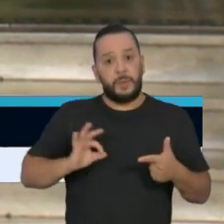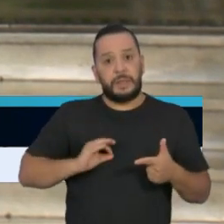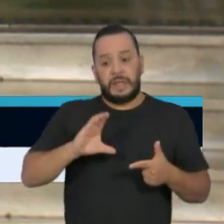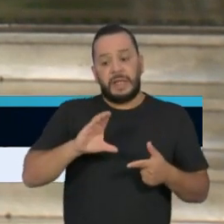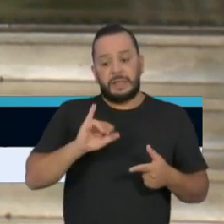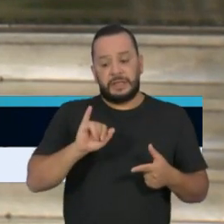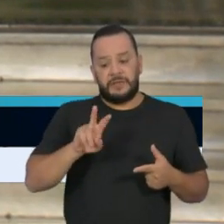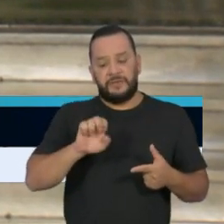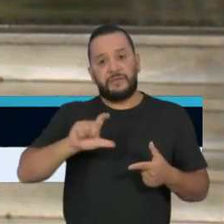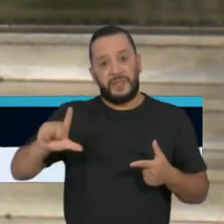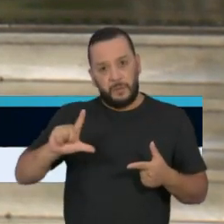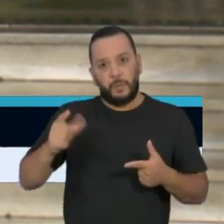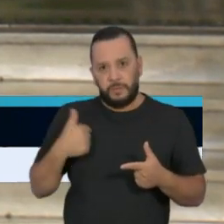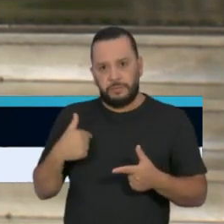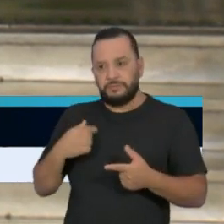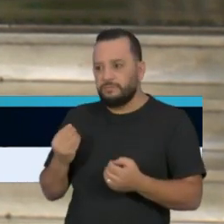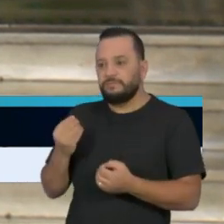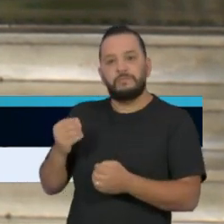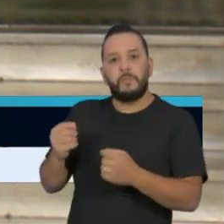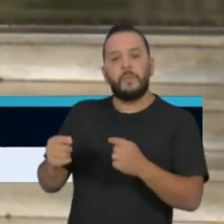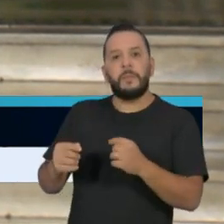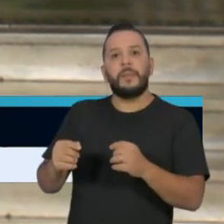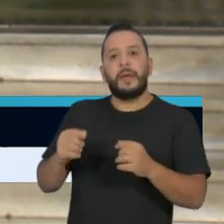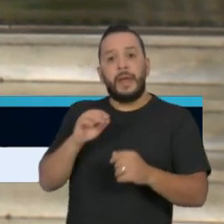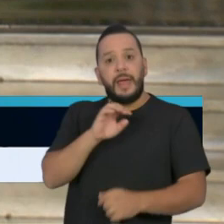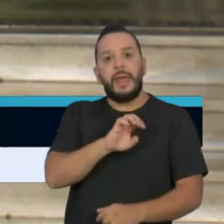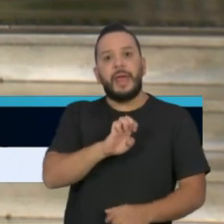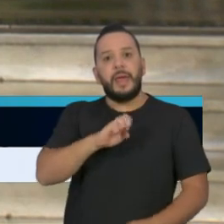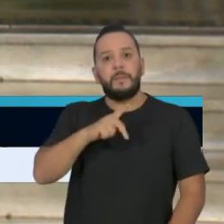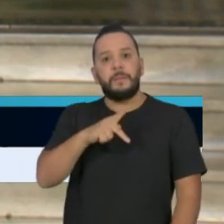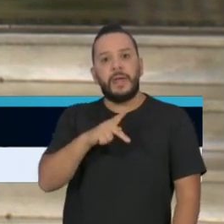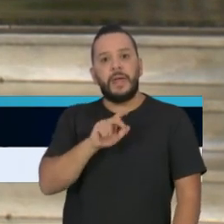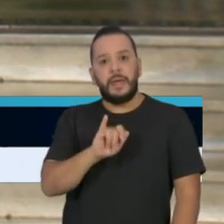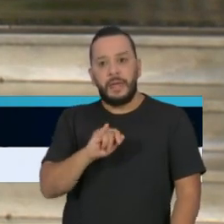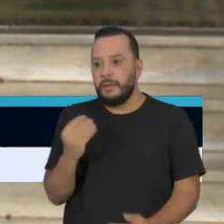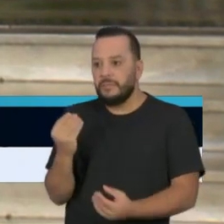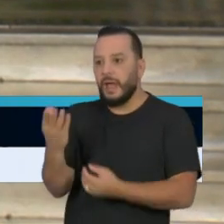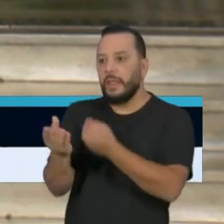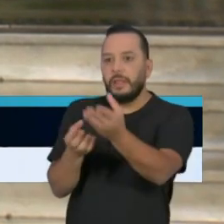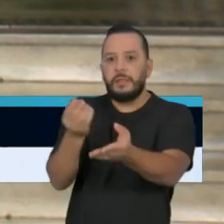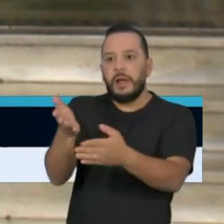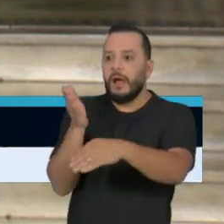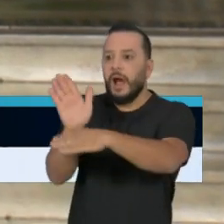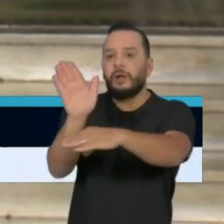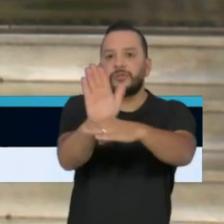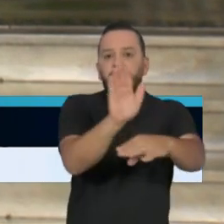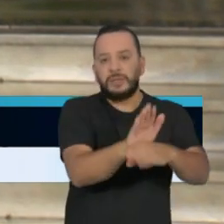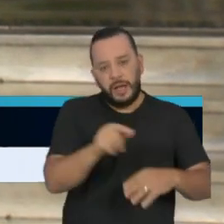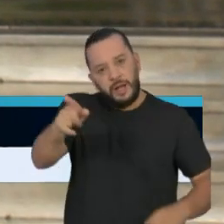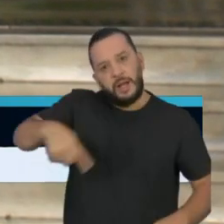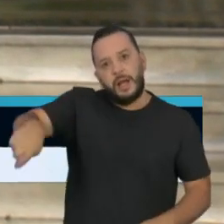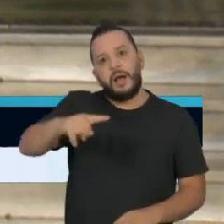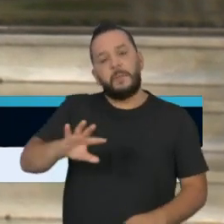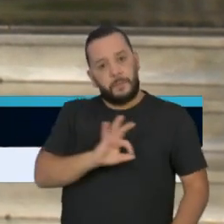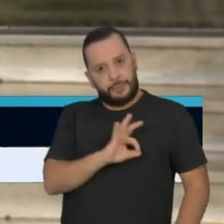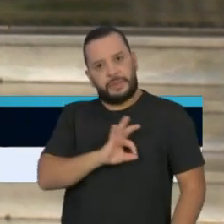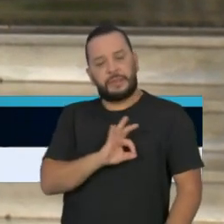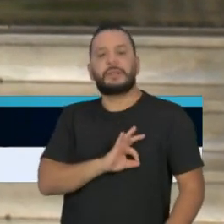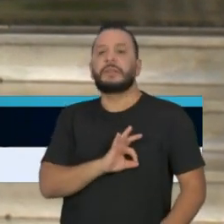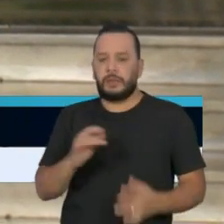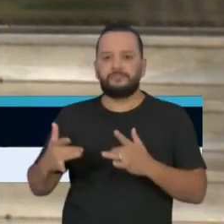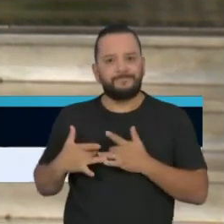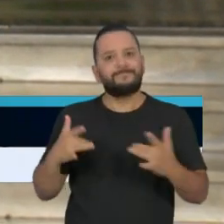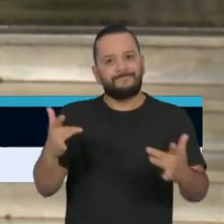equipamentos foram doados pelo setor privado por doações destas empresas, que de forma solidária